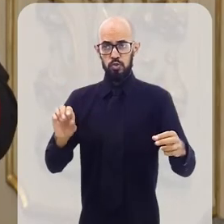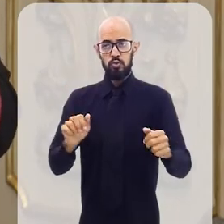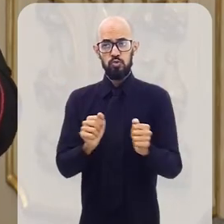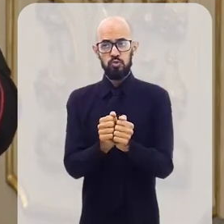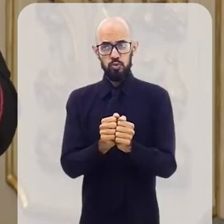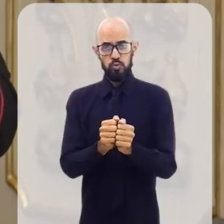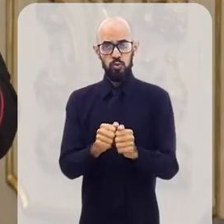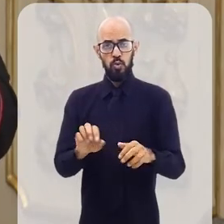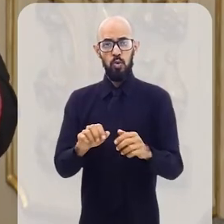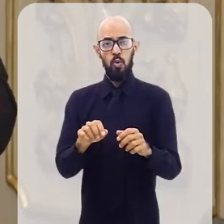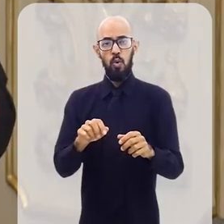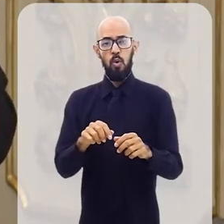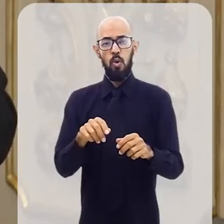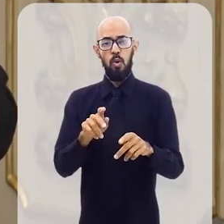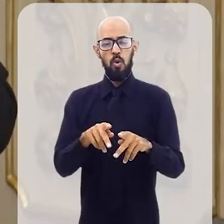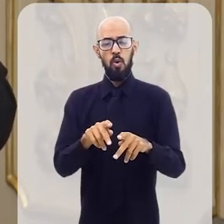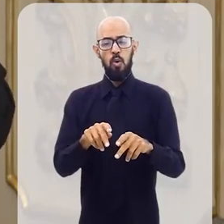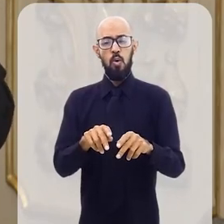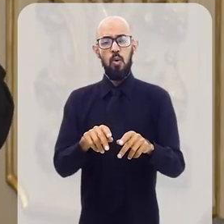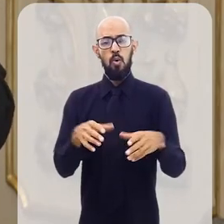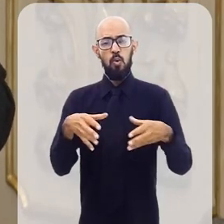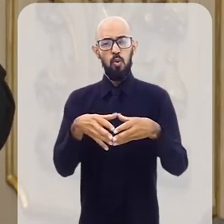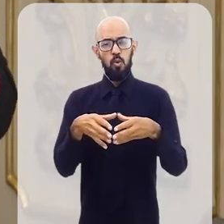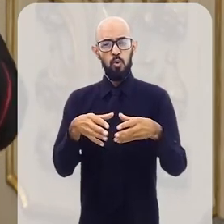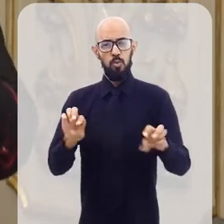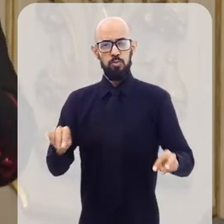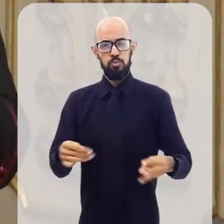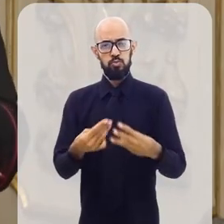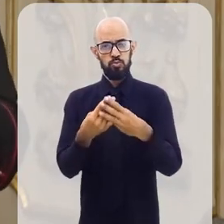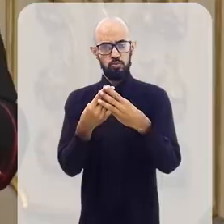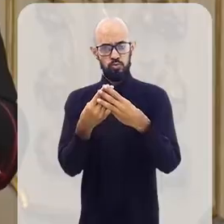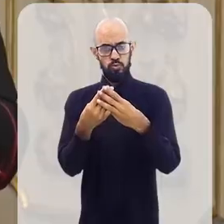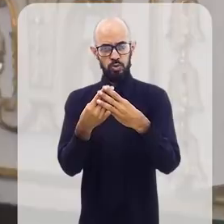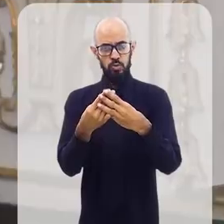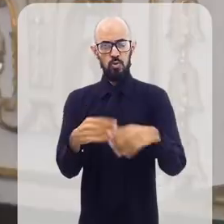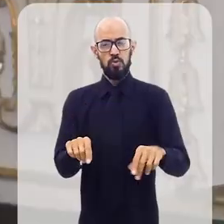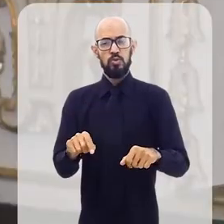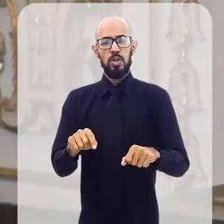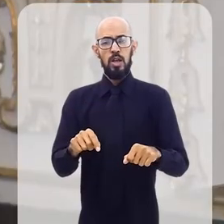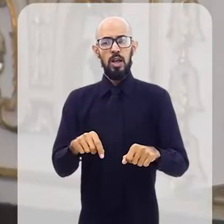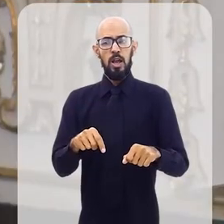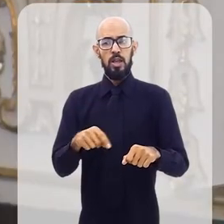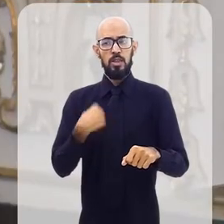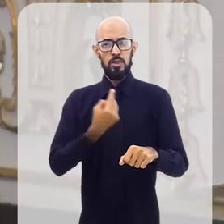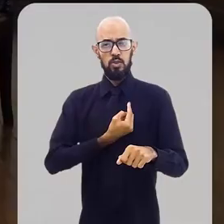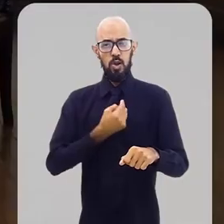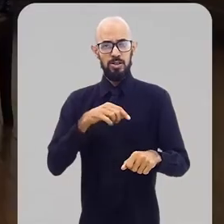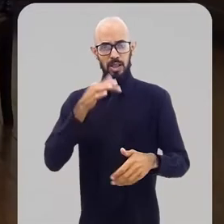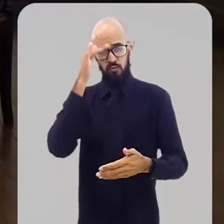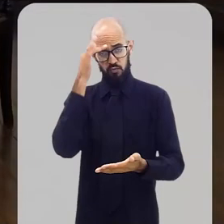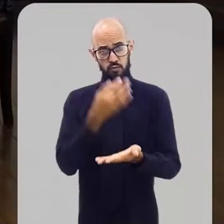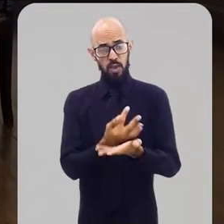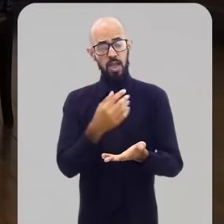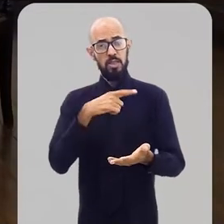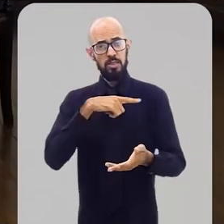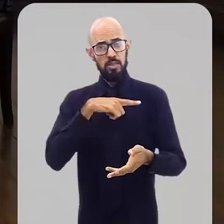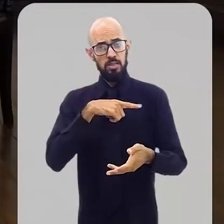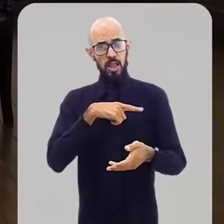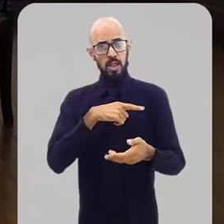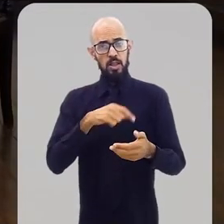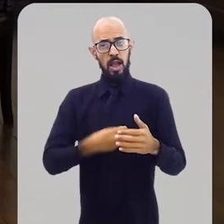judaico é uma laçada fé ela tem a raiz no judaísmo então no quando